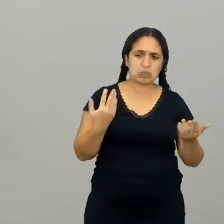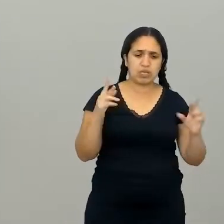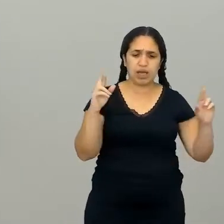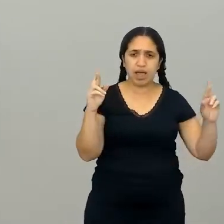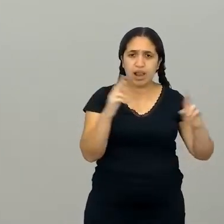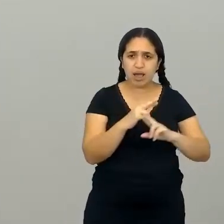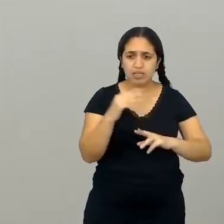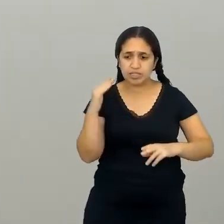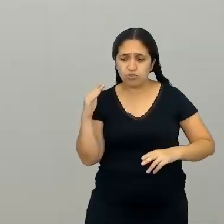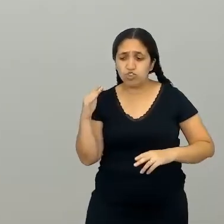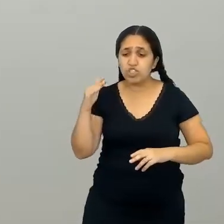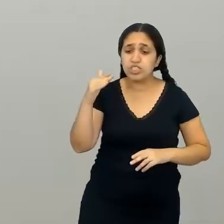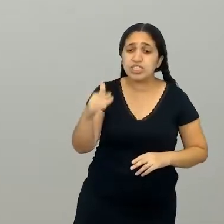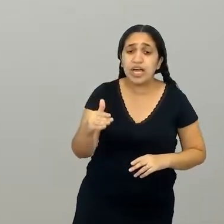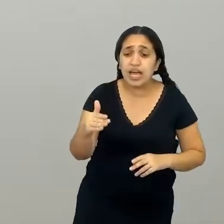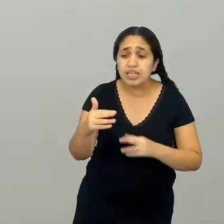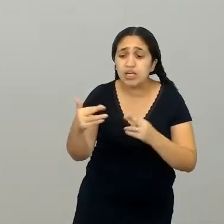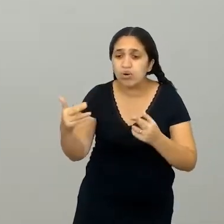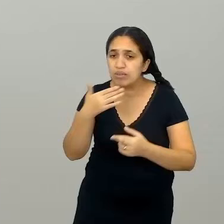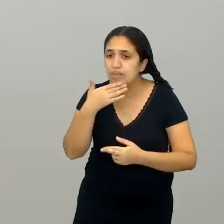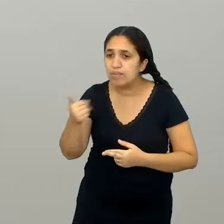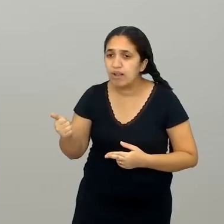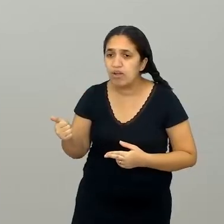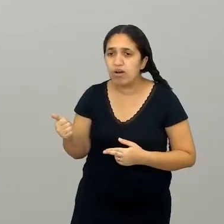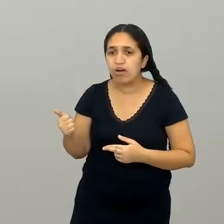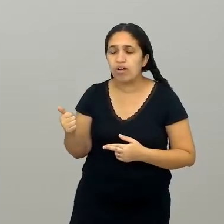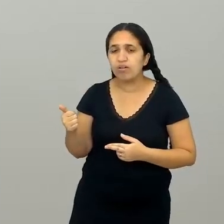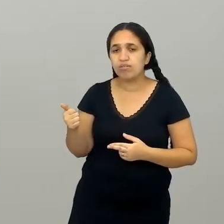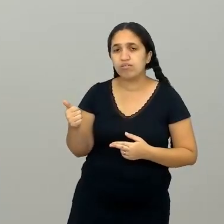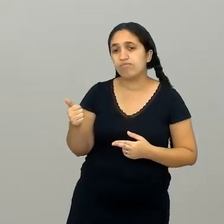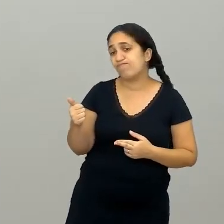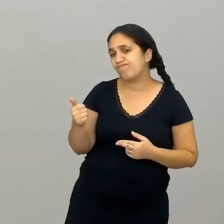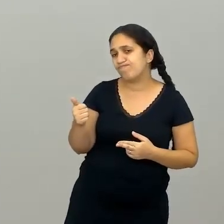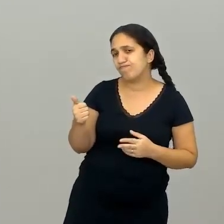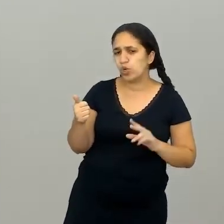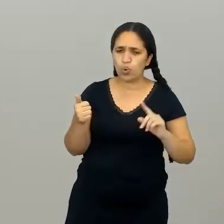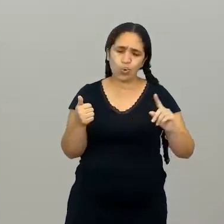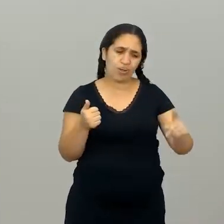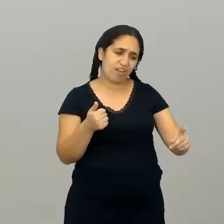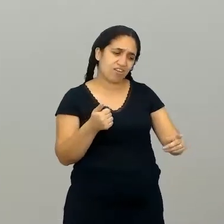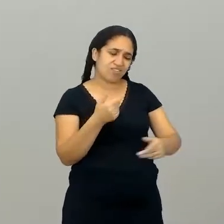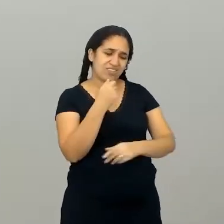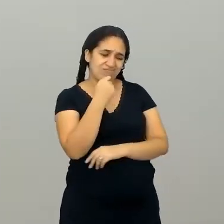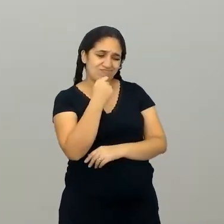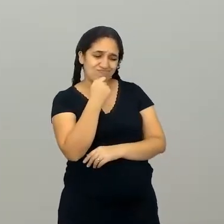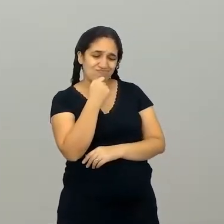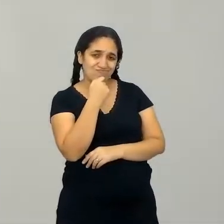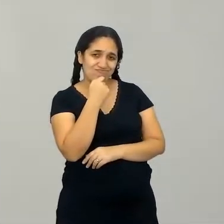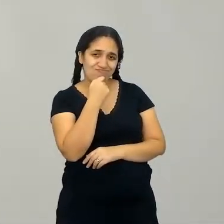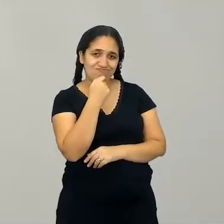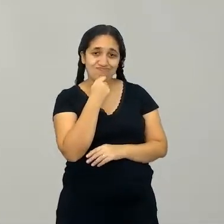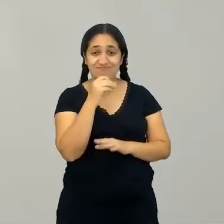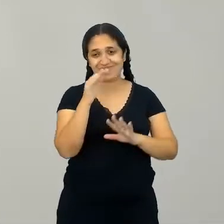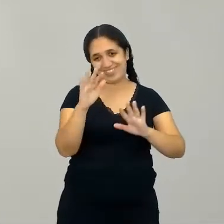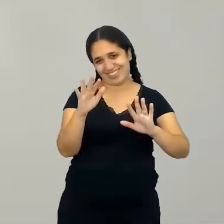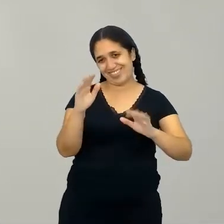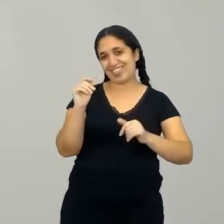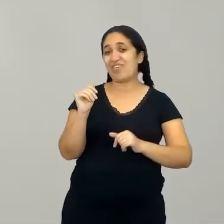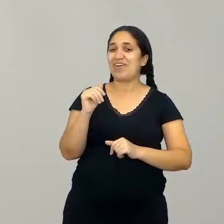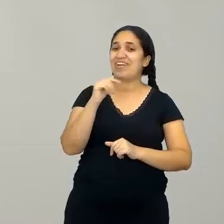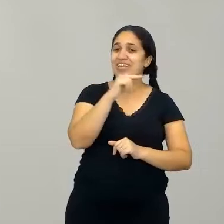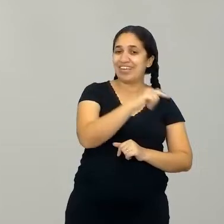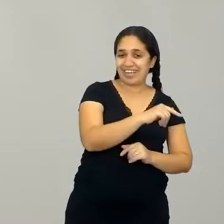com o que há de melhor no custo-benefício? Ou ele começa a ficar obsoleto? Eu acho que a ideia de todo consumidor é que